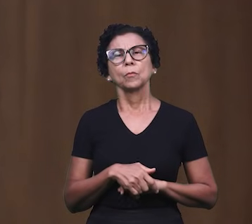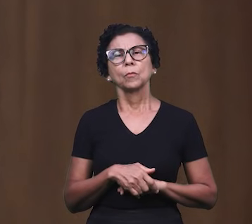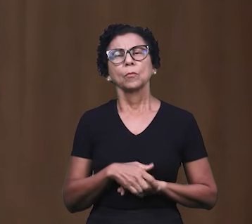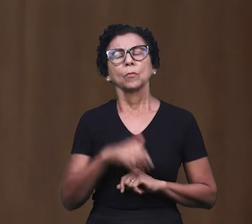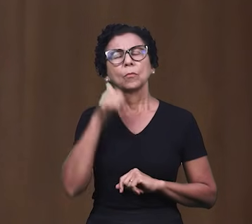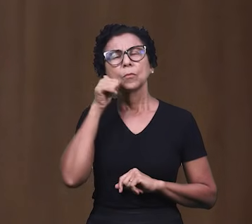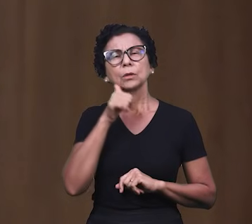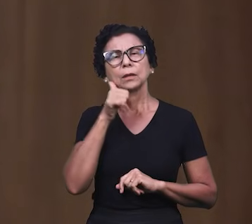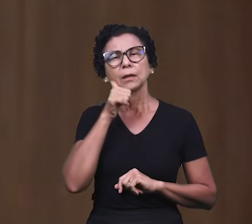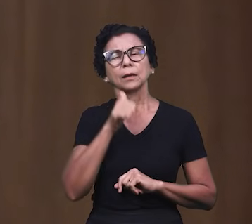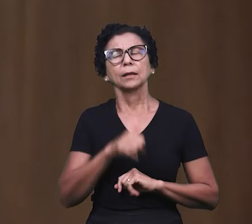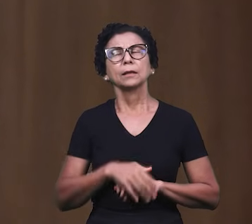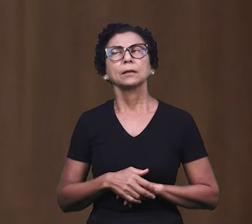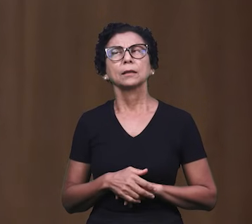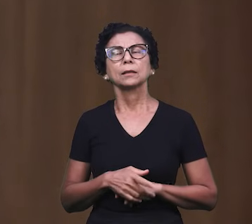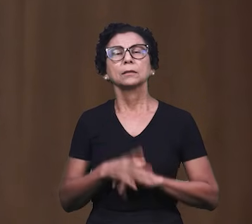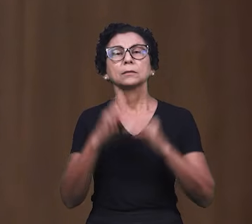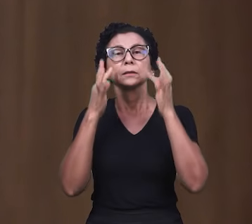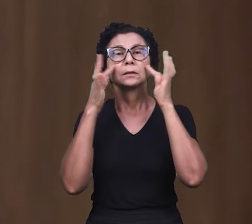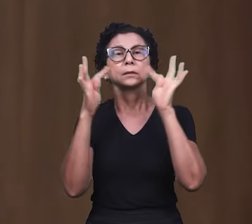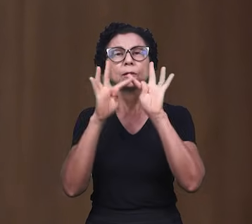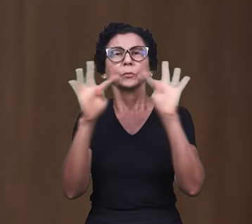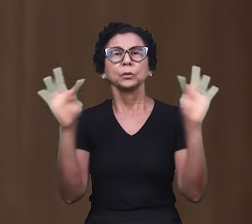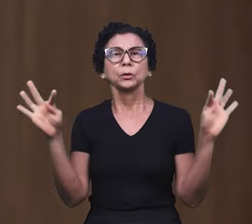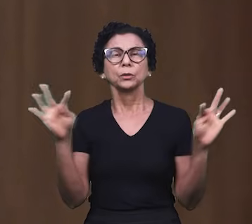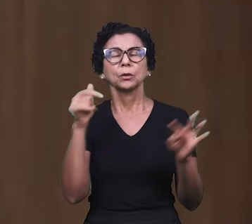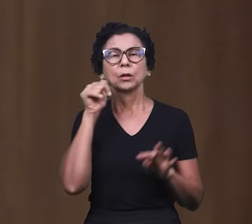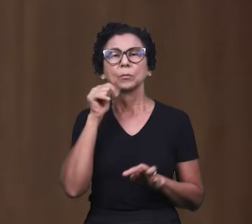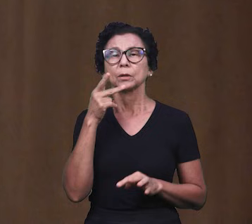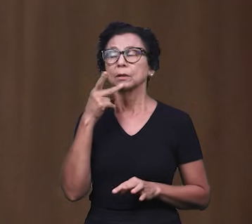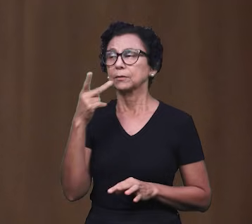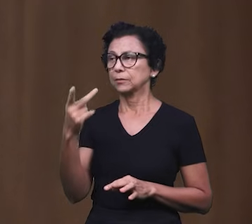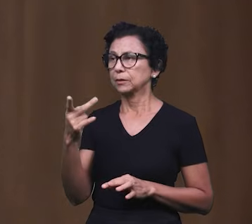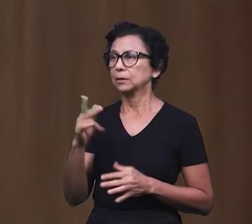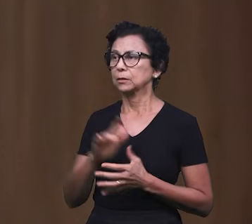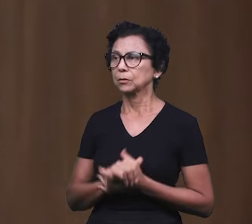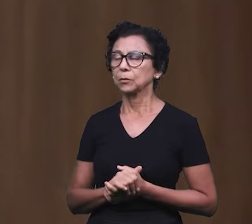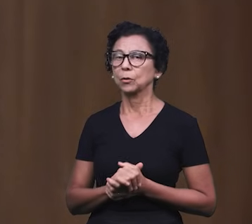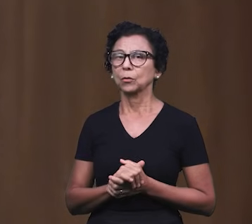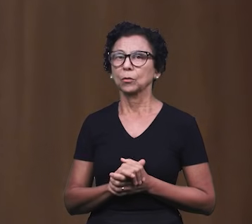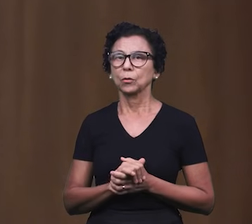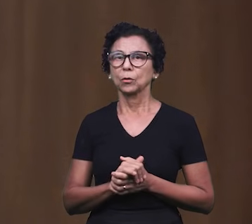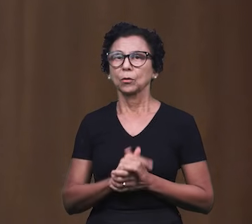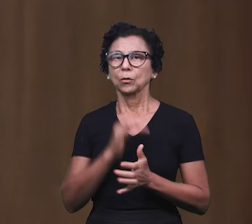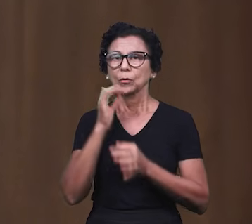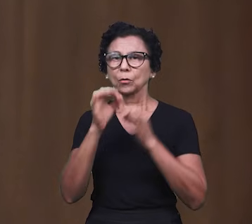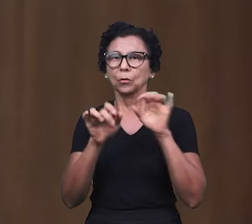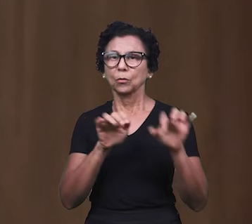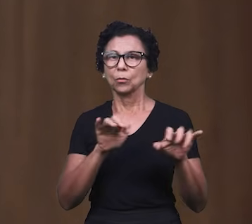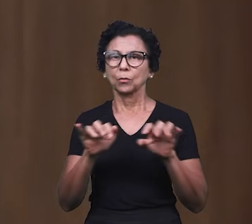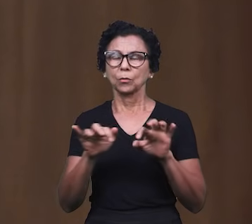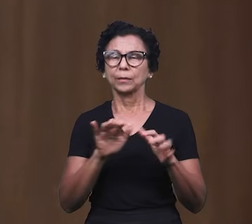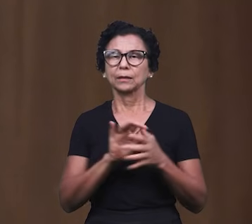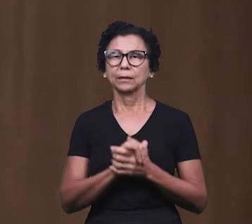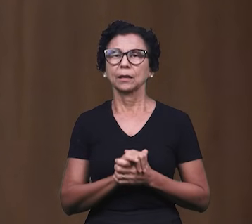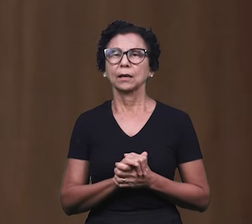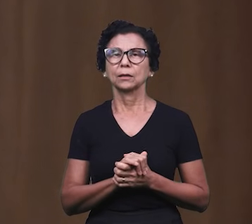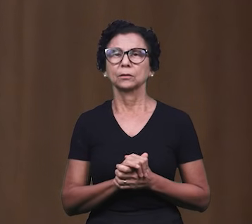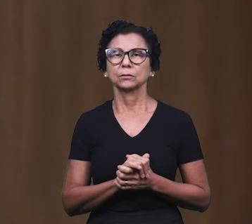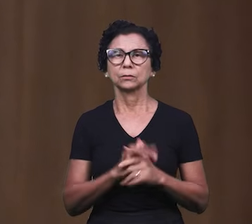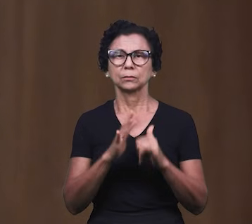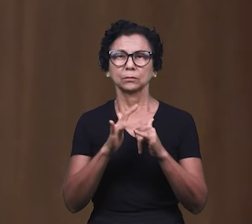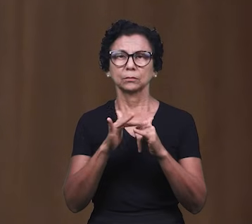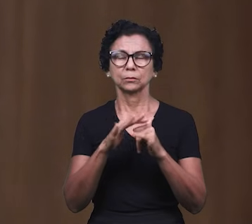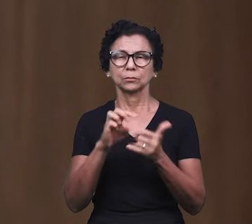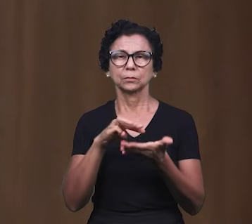de uma senhora, né? Que ela diz assim, ela até colocou como comentário, né? No canal oficial da